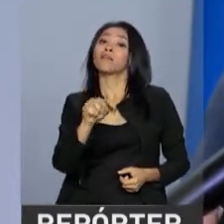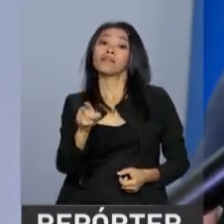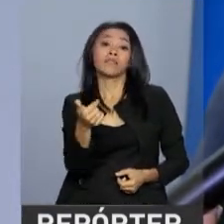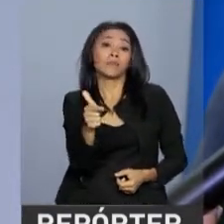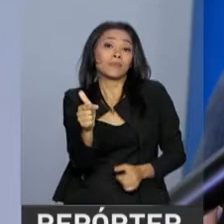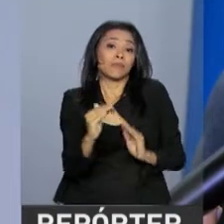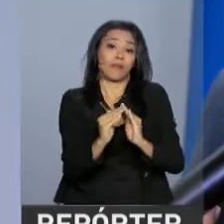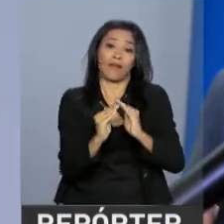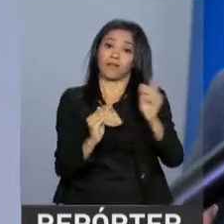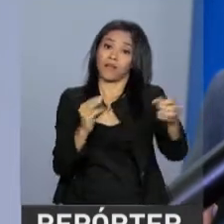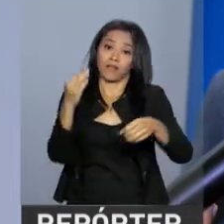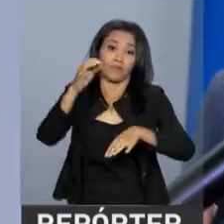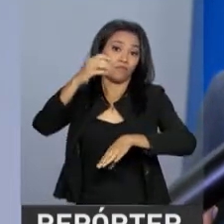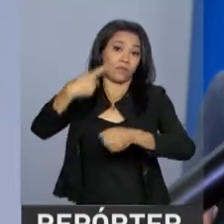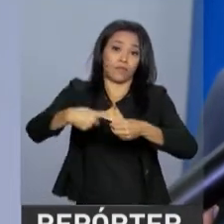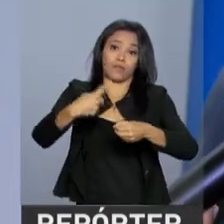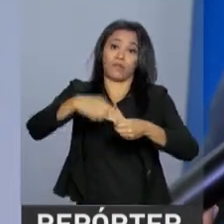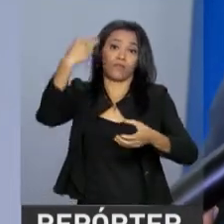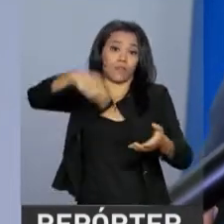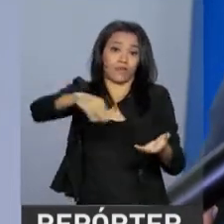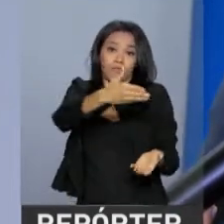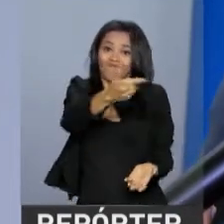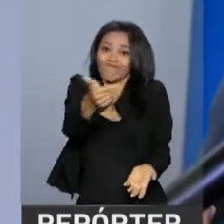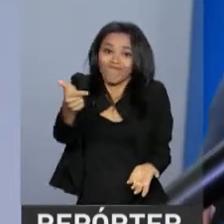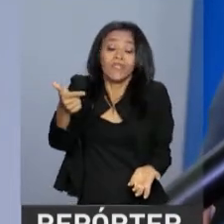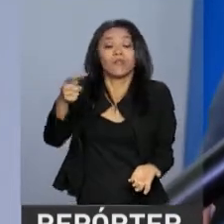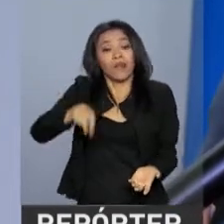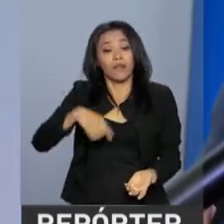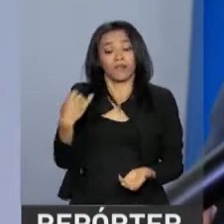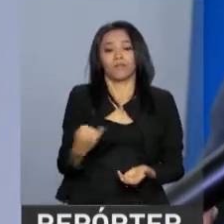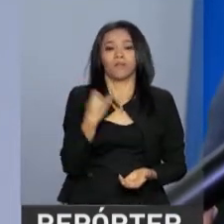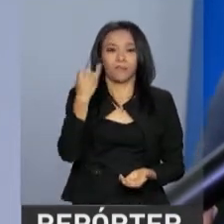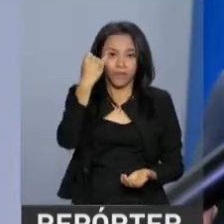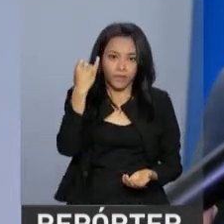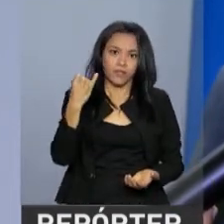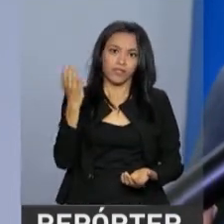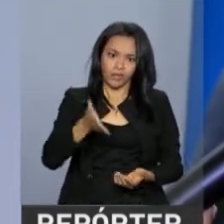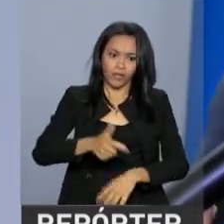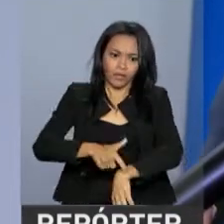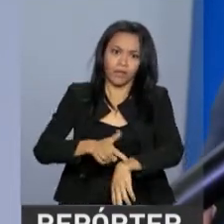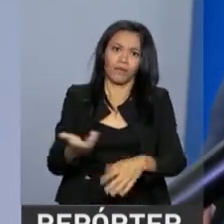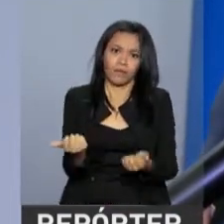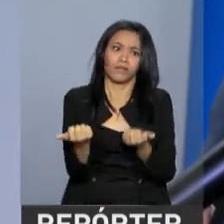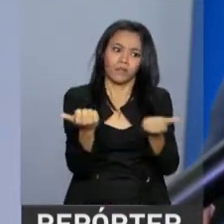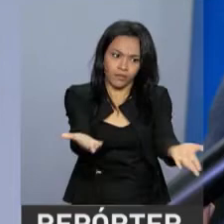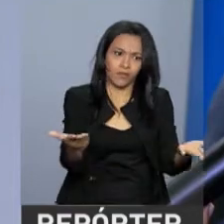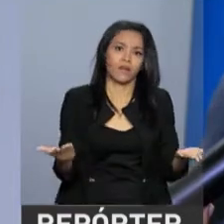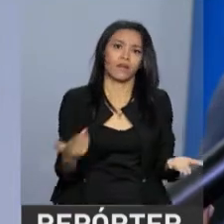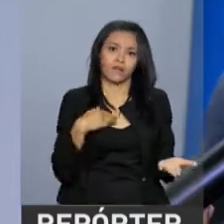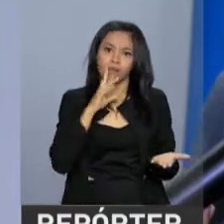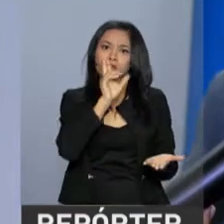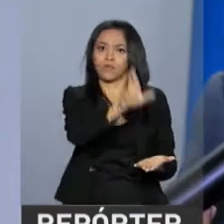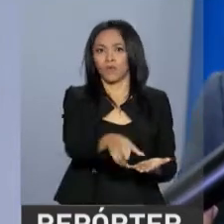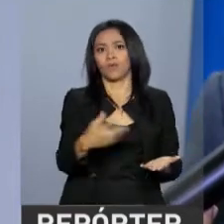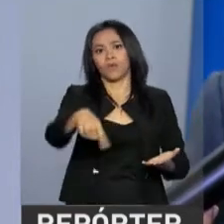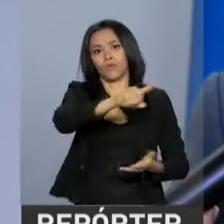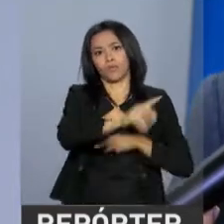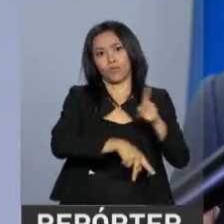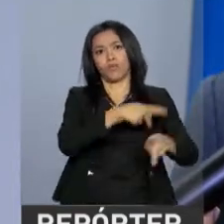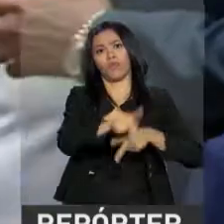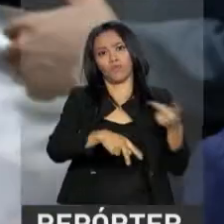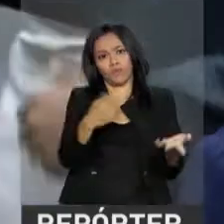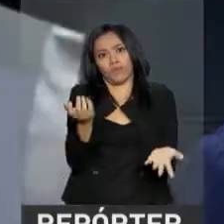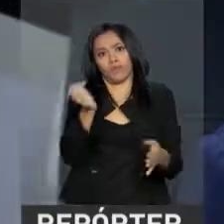então assim é de muita importância e mais do que na hora a gente dá essa resposta povo do maranhão papel de